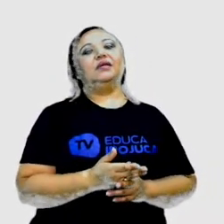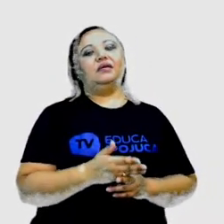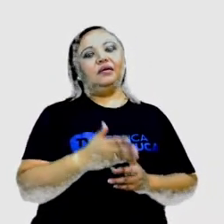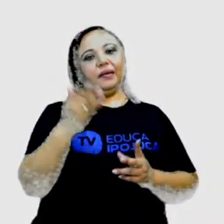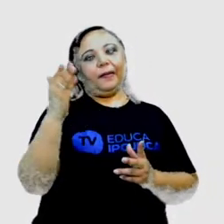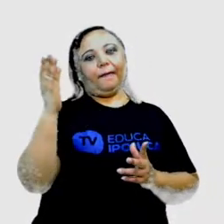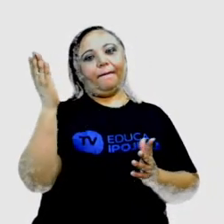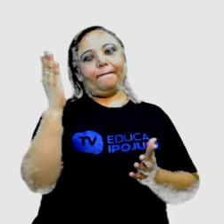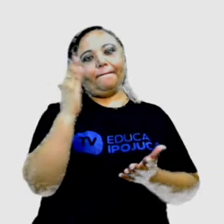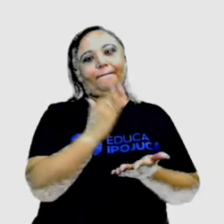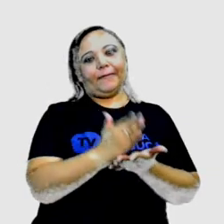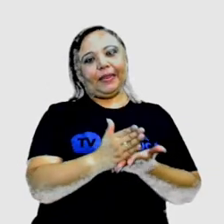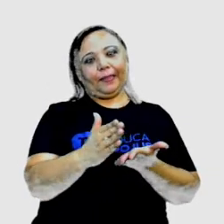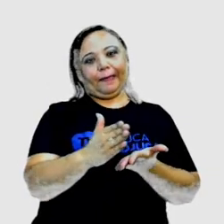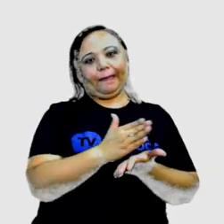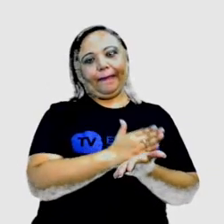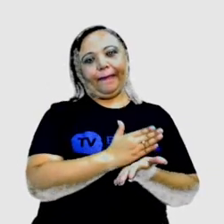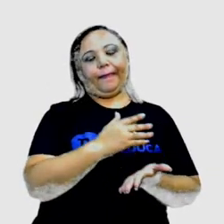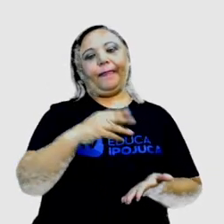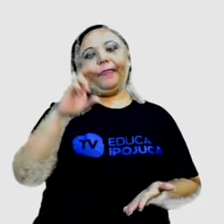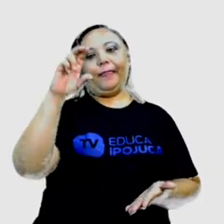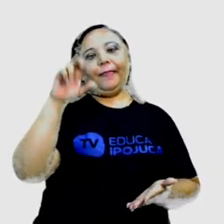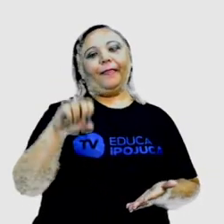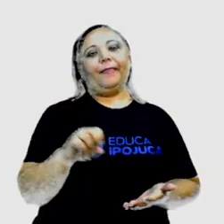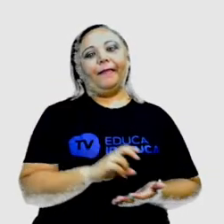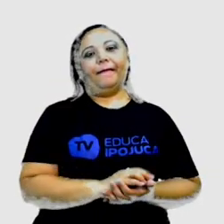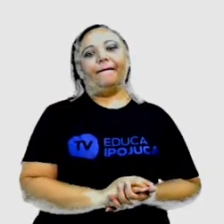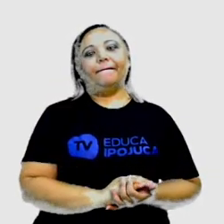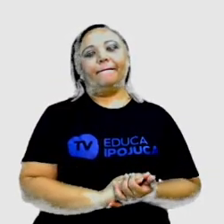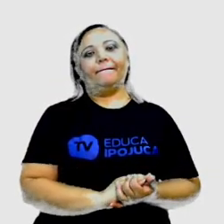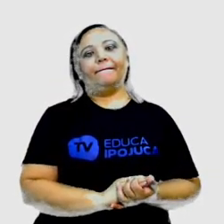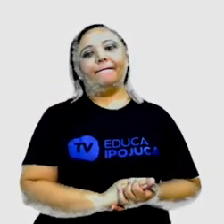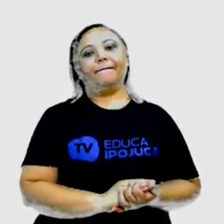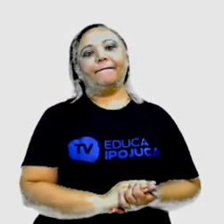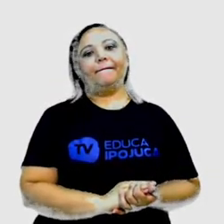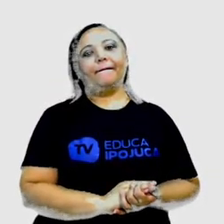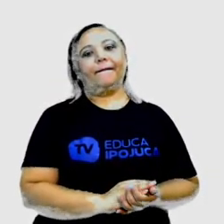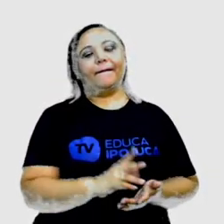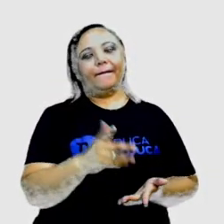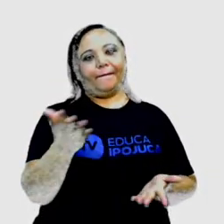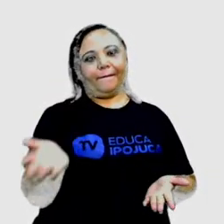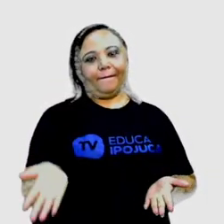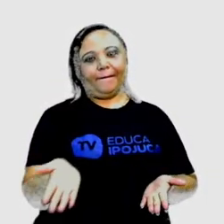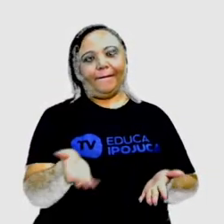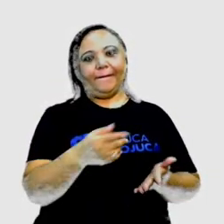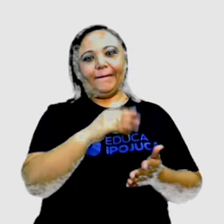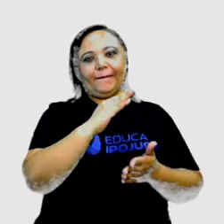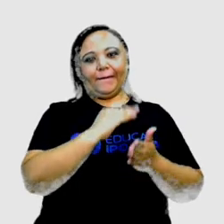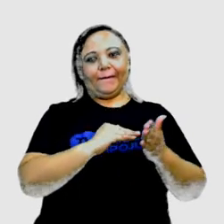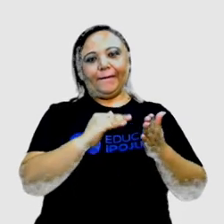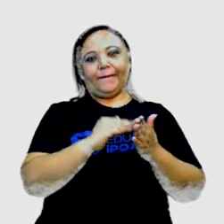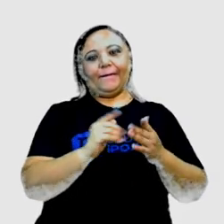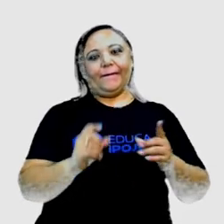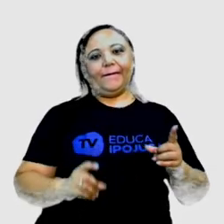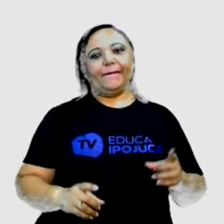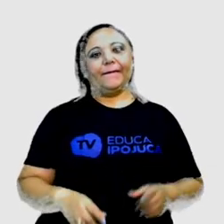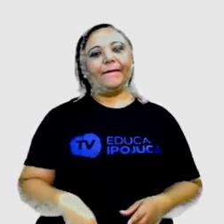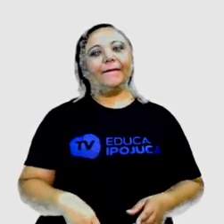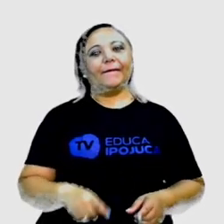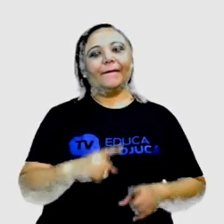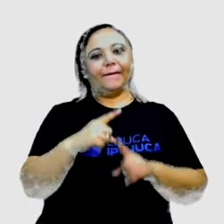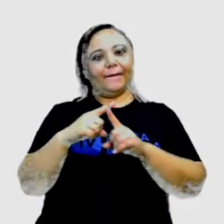50. Com certeza, ninguém mais vai ser um múltiplo aí. Tá certo? Todos os múltiplos já foram embora. Quando a gente chega